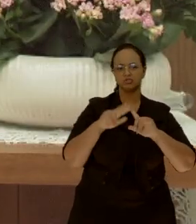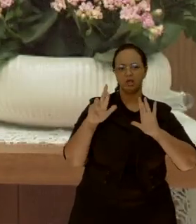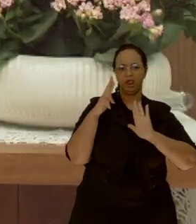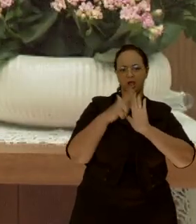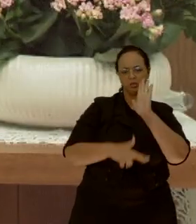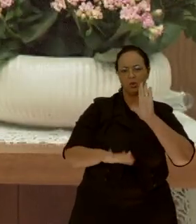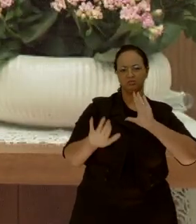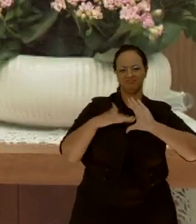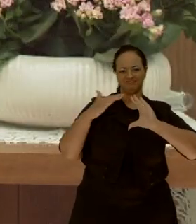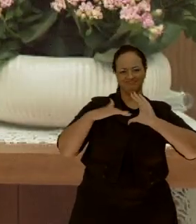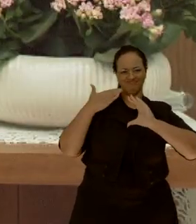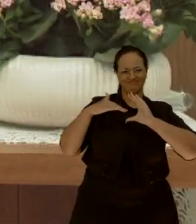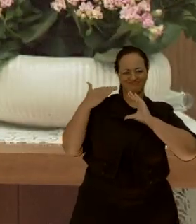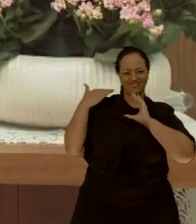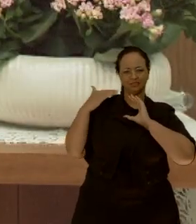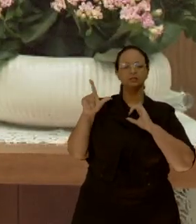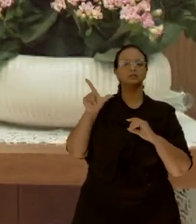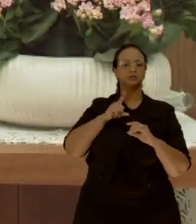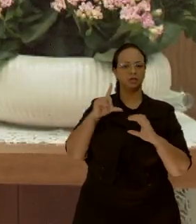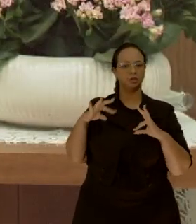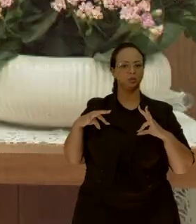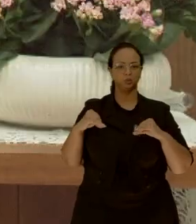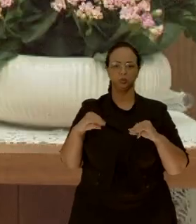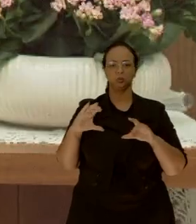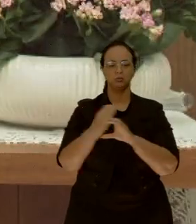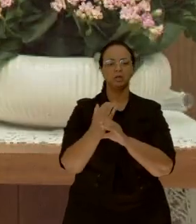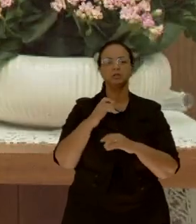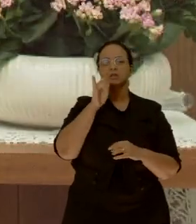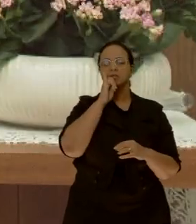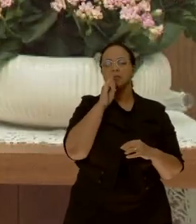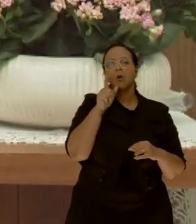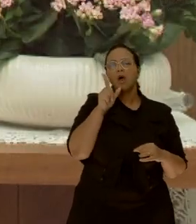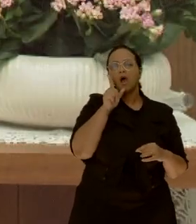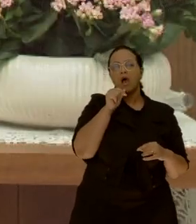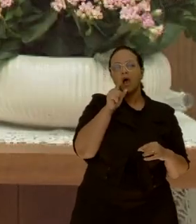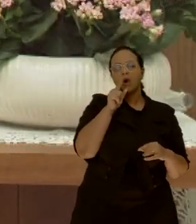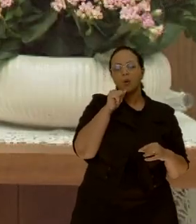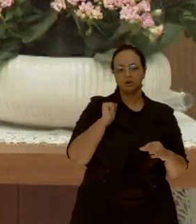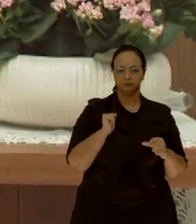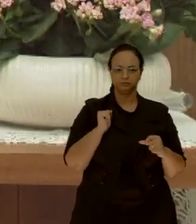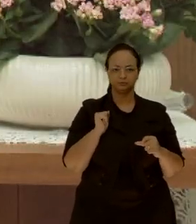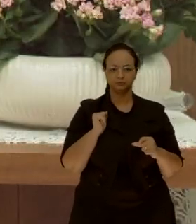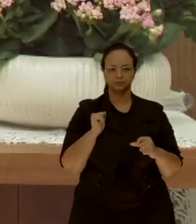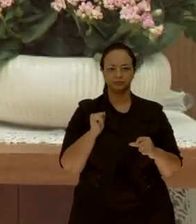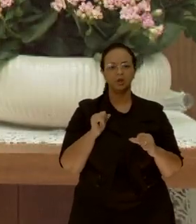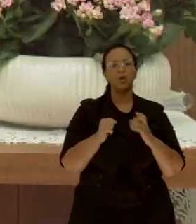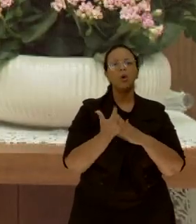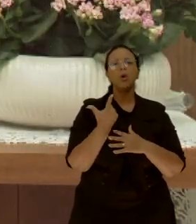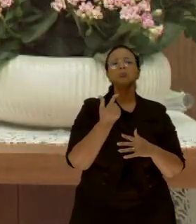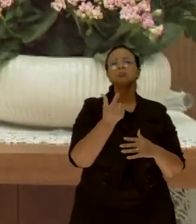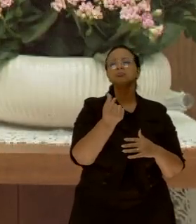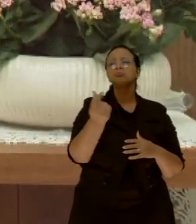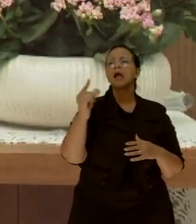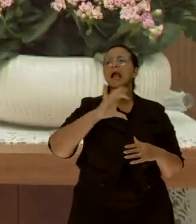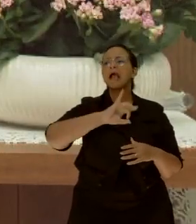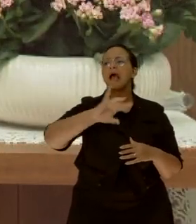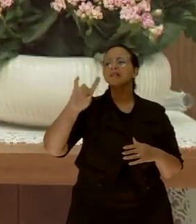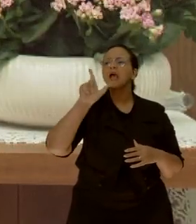relatórios. Nós temos tudo. Água. Quanto de água você gasta na sua